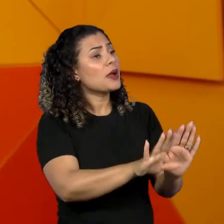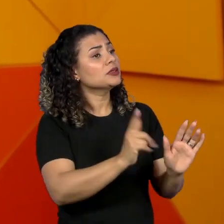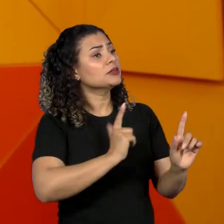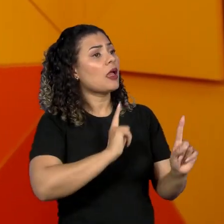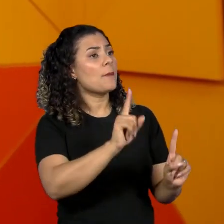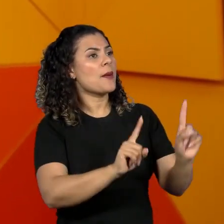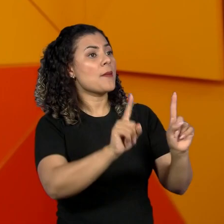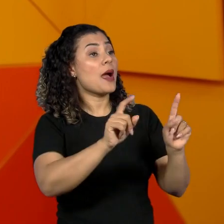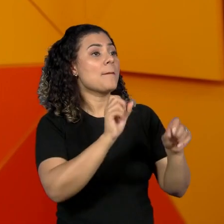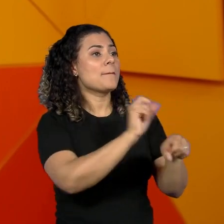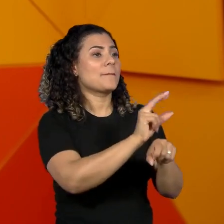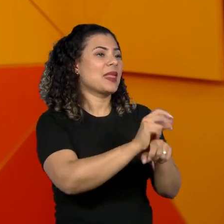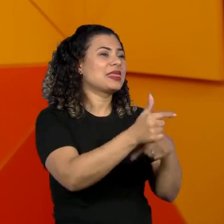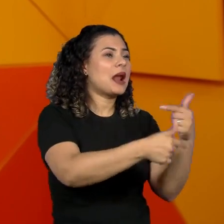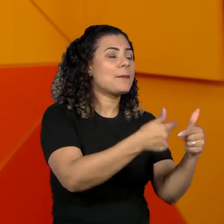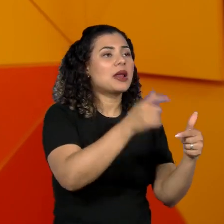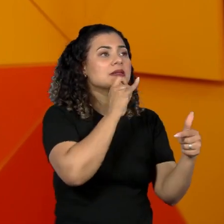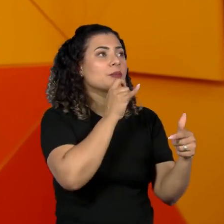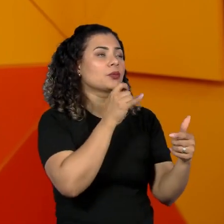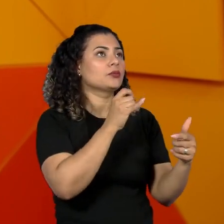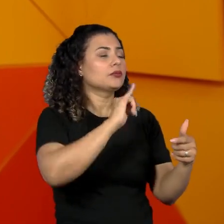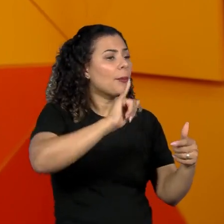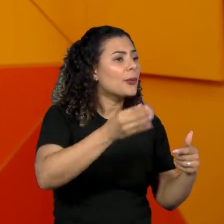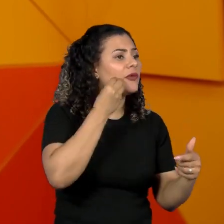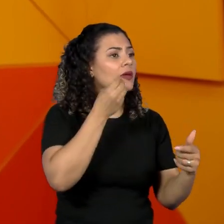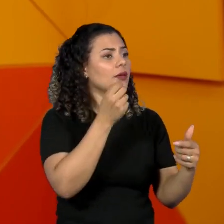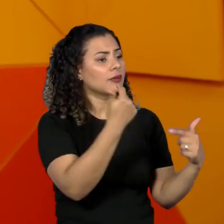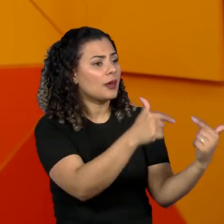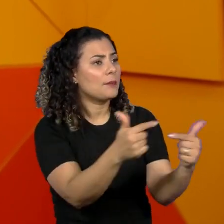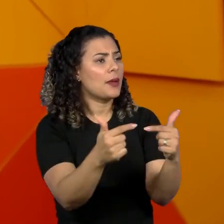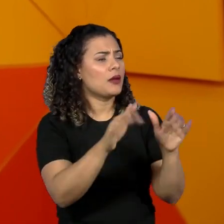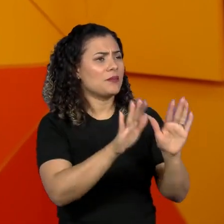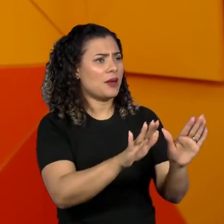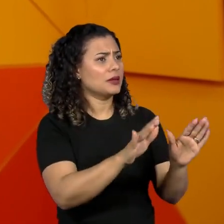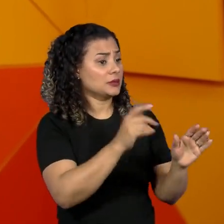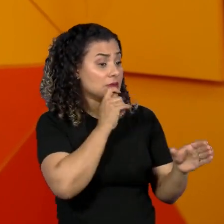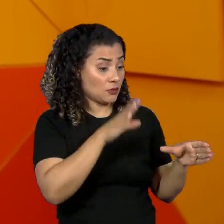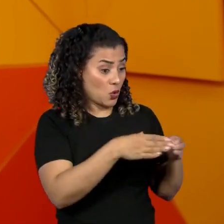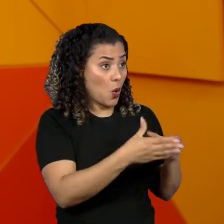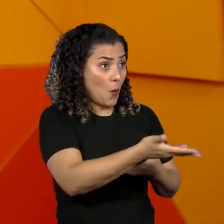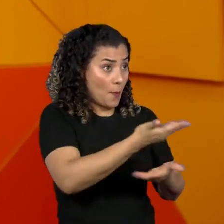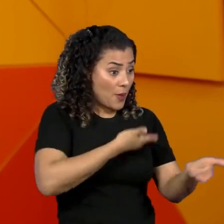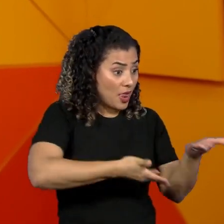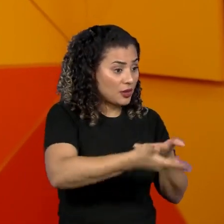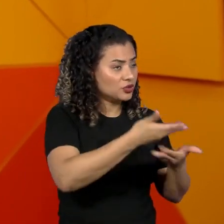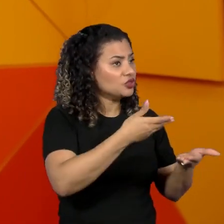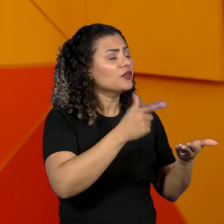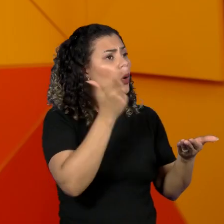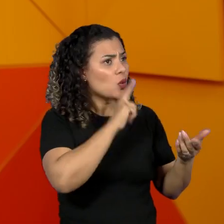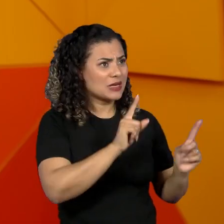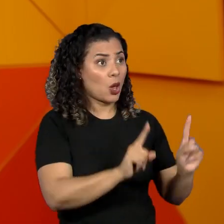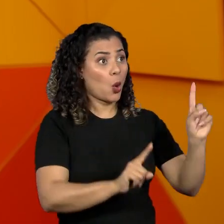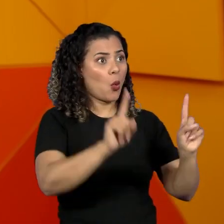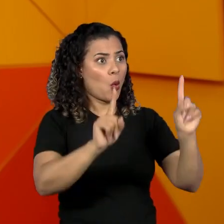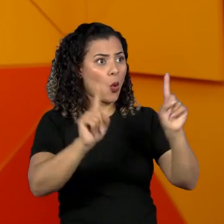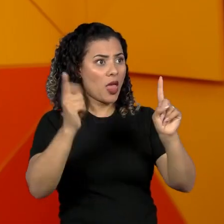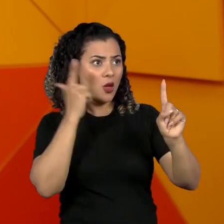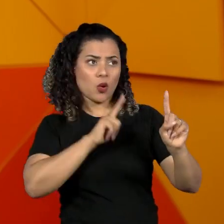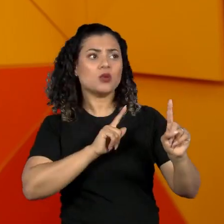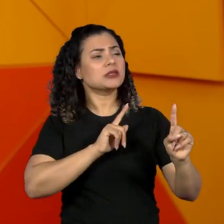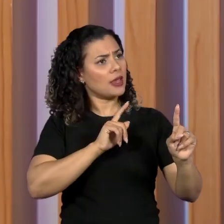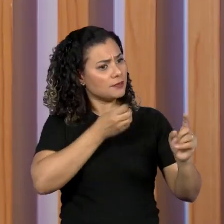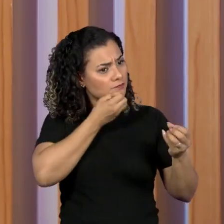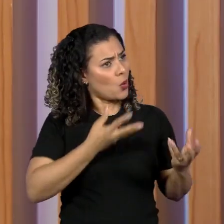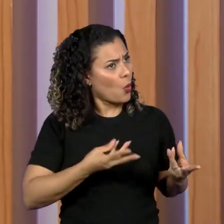disputa de mercado. A cooperativa, ela tem tudo que é necessário para conseguir concorrer e ocupar um espaço